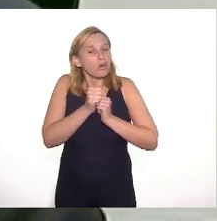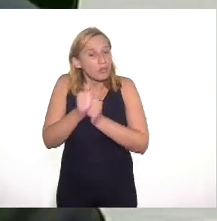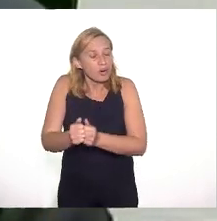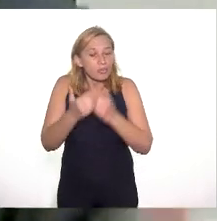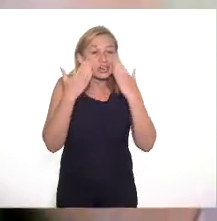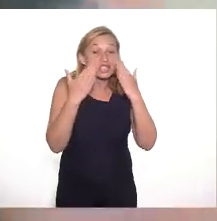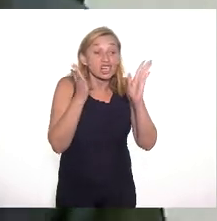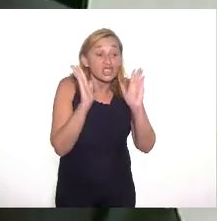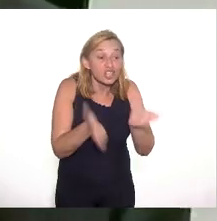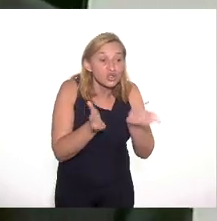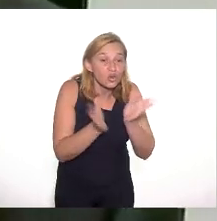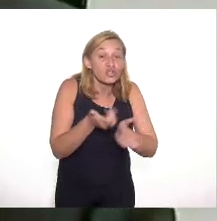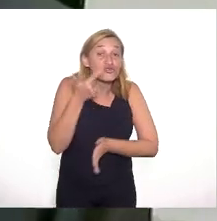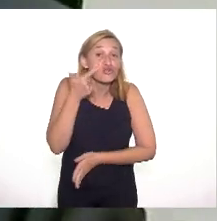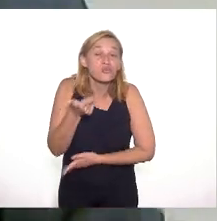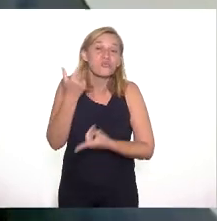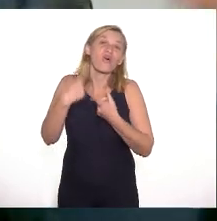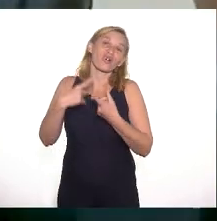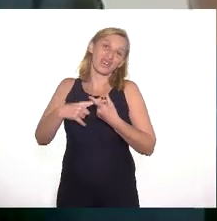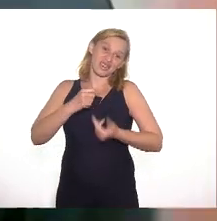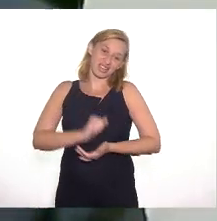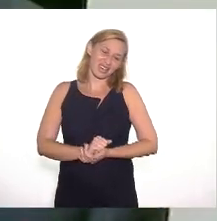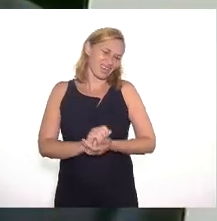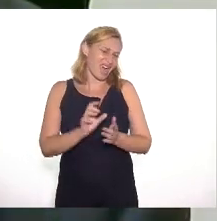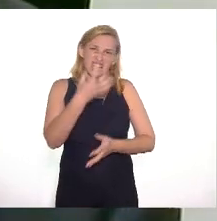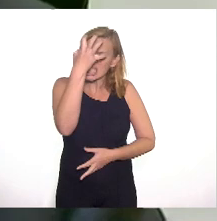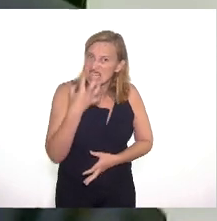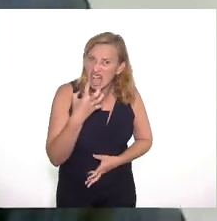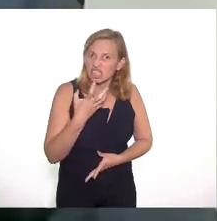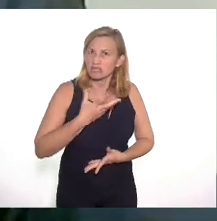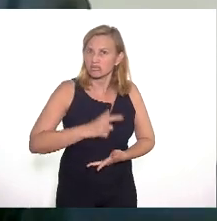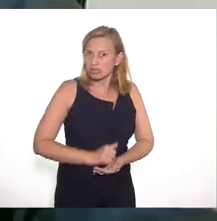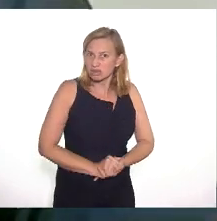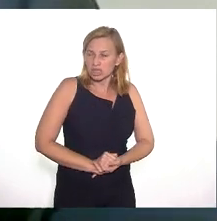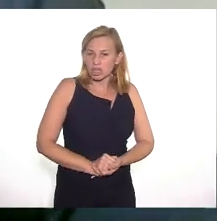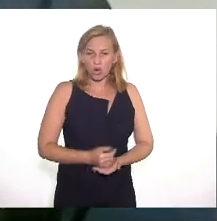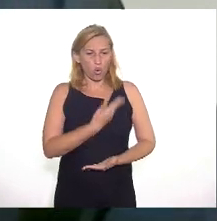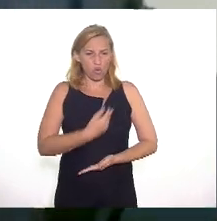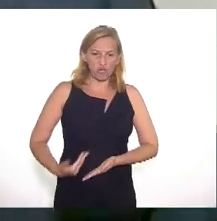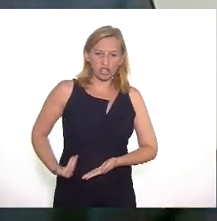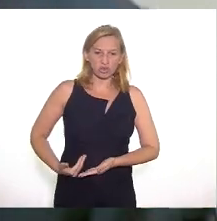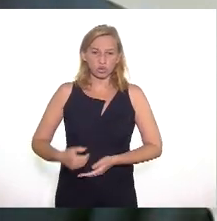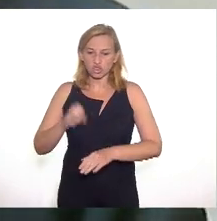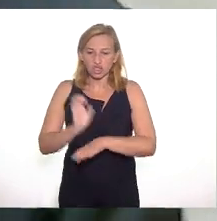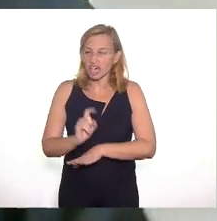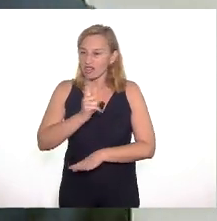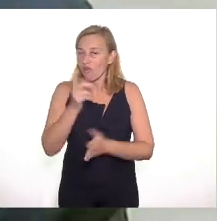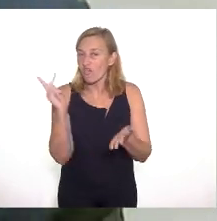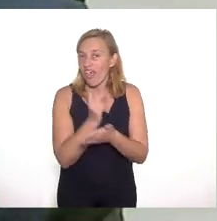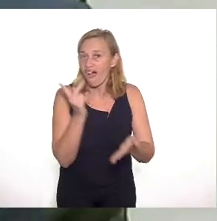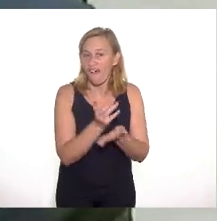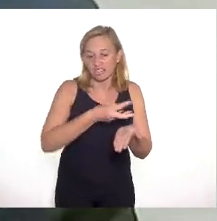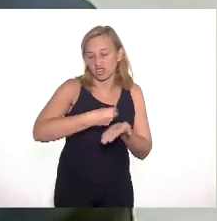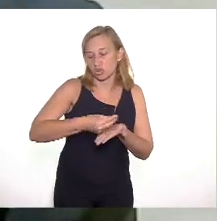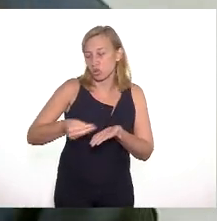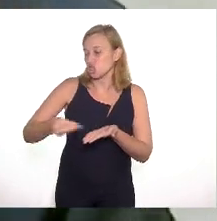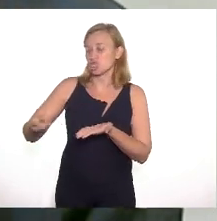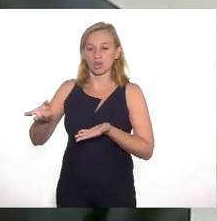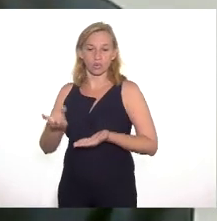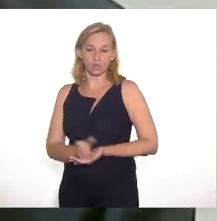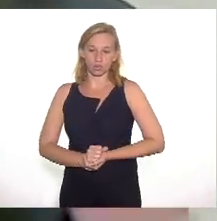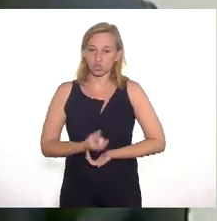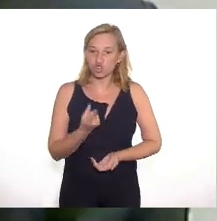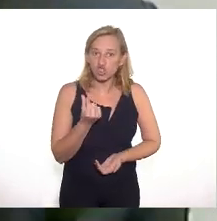apresentação de hoje viu o porquê. É muito sério. O governo do Estado não vai errar na distribuição deste auxílio, e